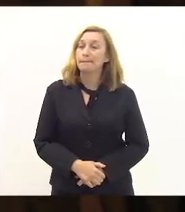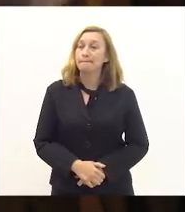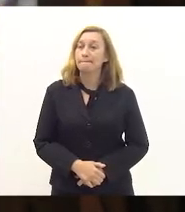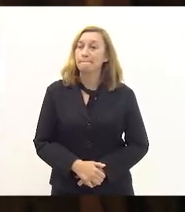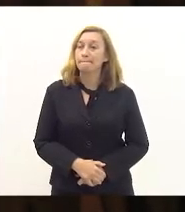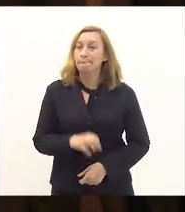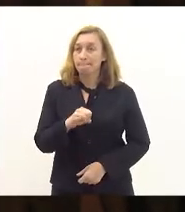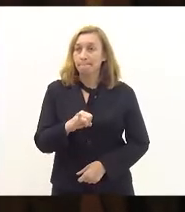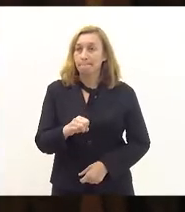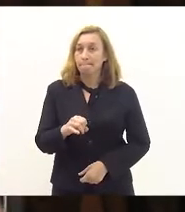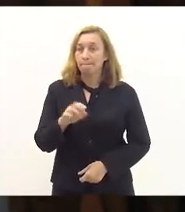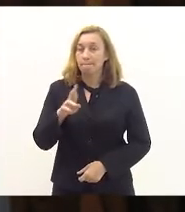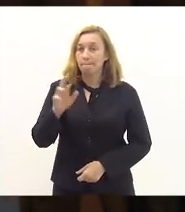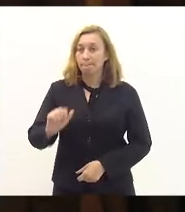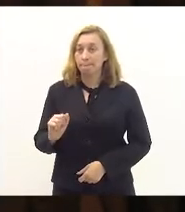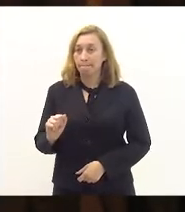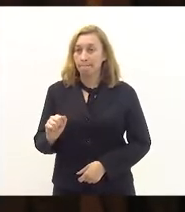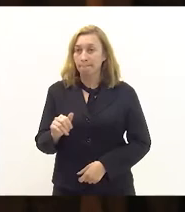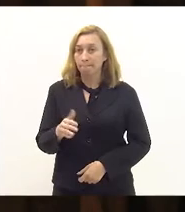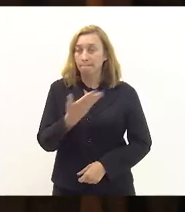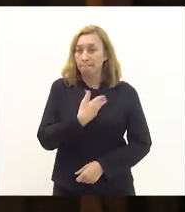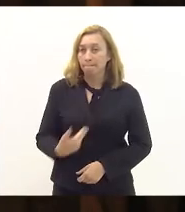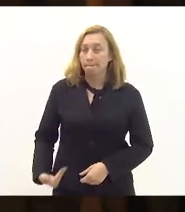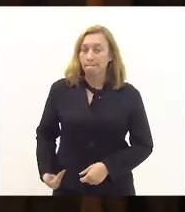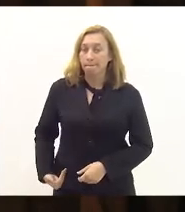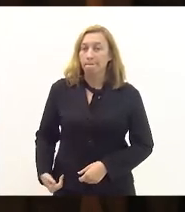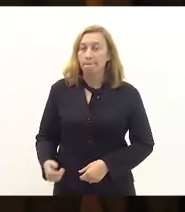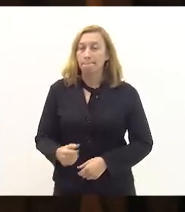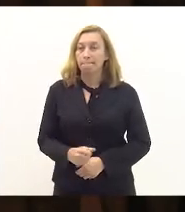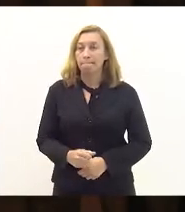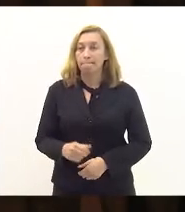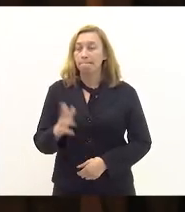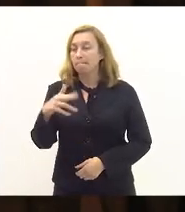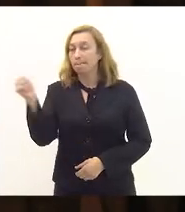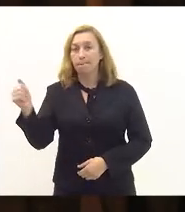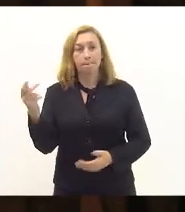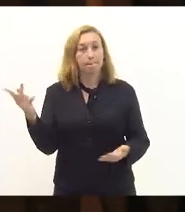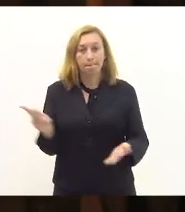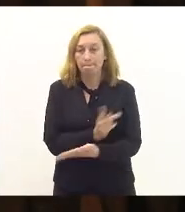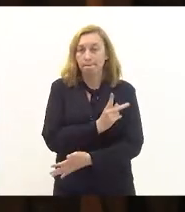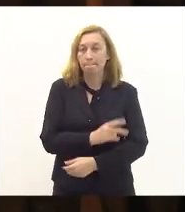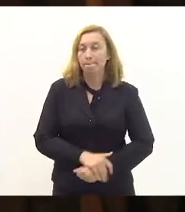Se o Brizola fosse governador, isso jamais aconteceria, jamais.